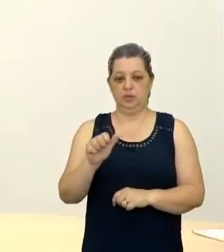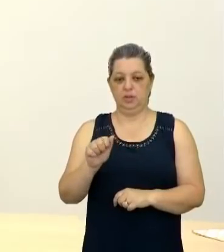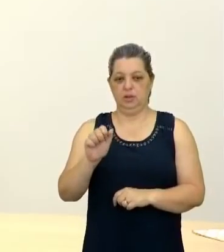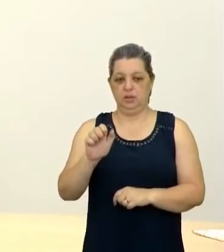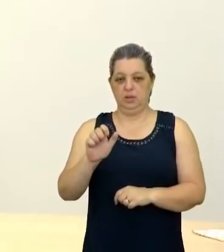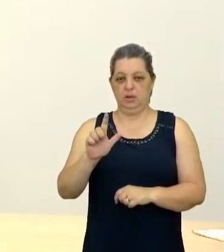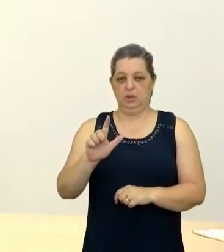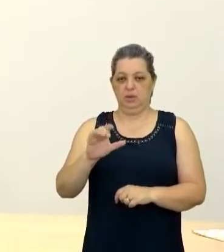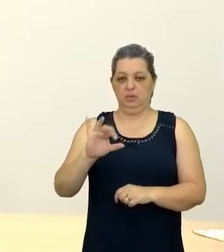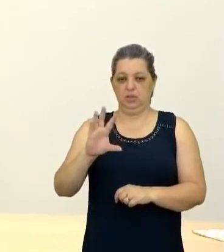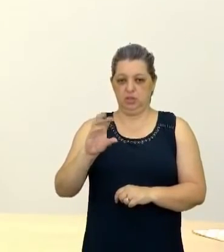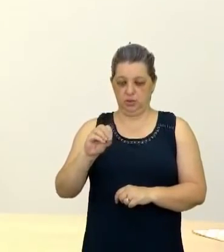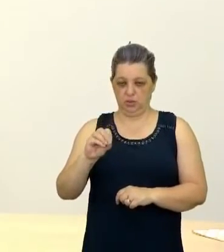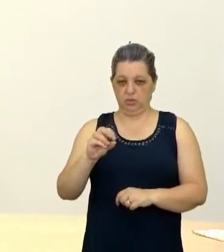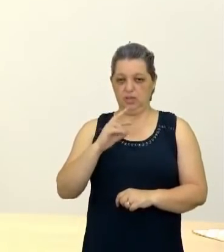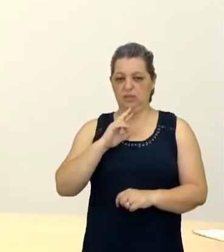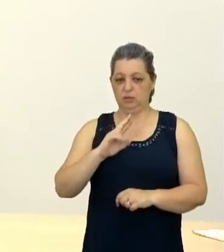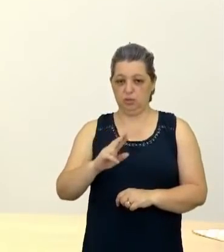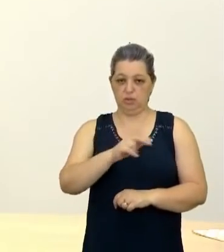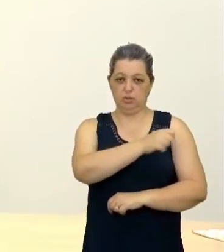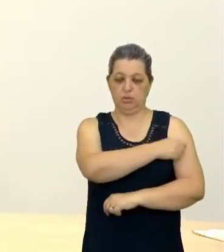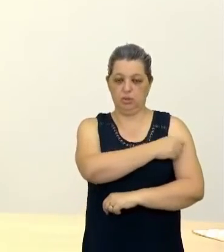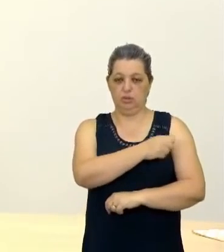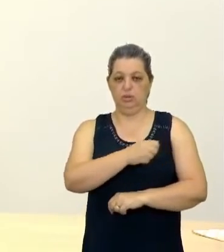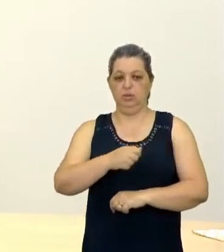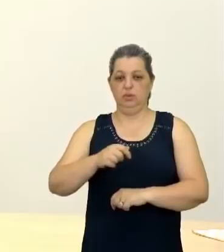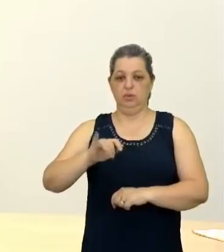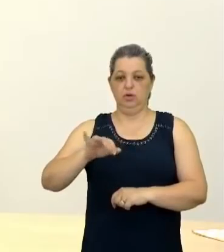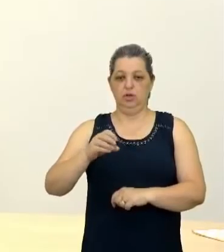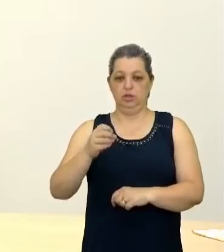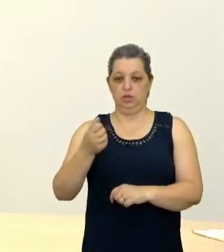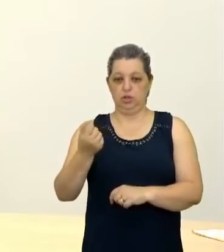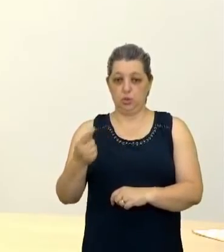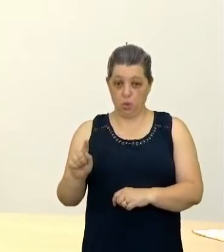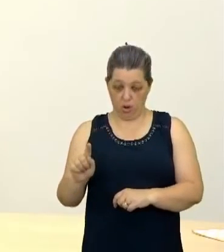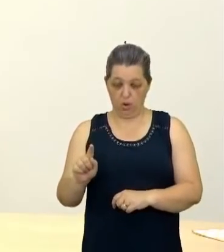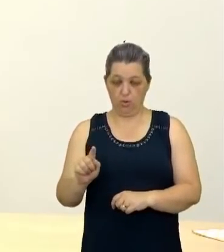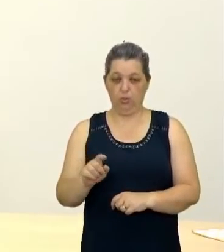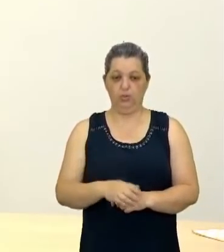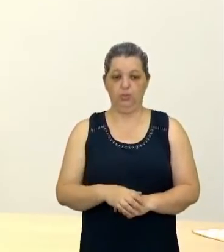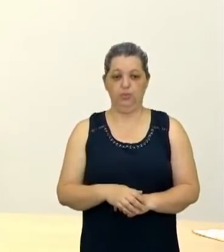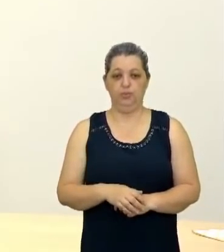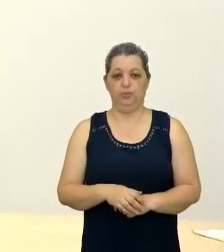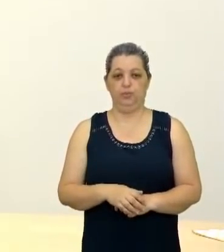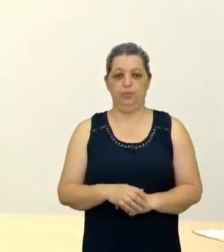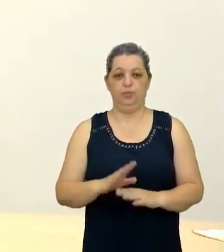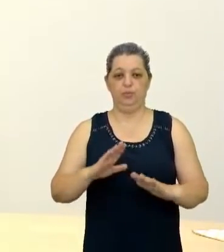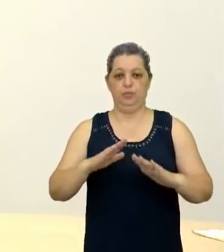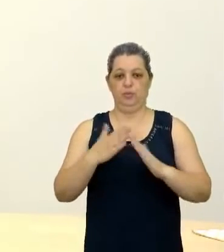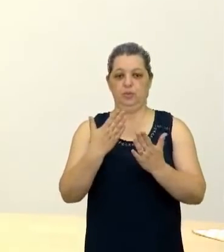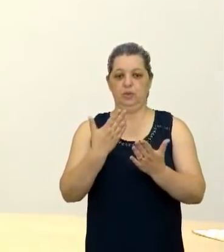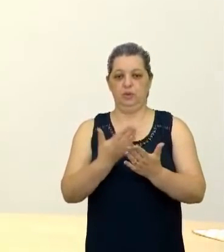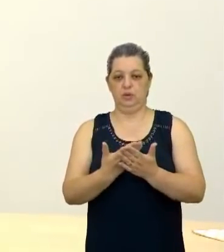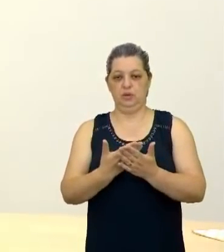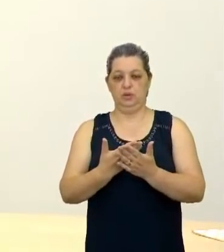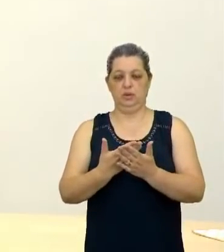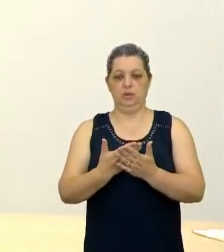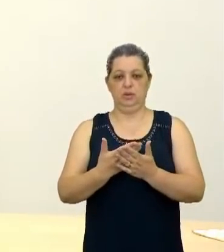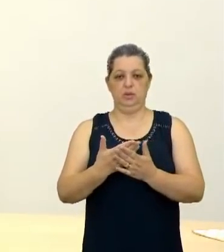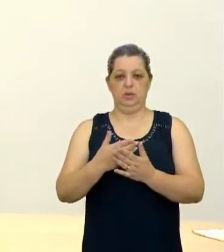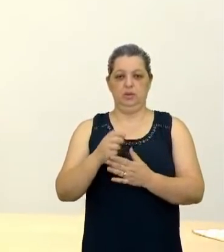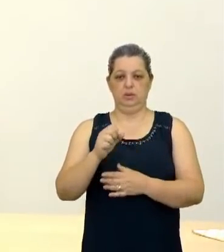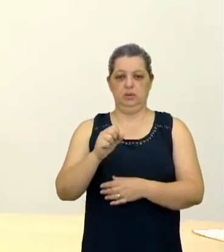do João Vitor. Ok? 4x ao quadrado mais 12x mais 9, eles são lá da Escola Ciro Barreiros, Diretoria de